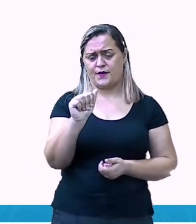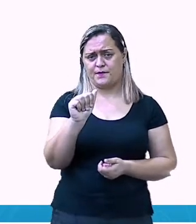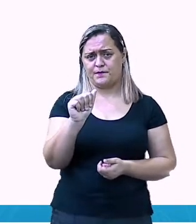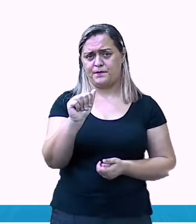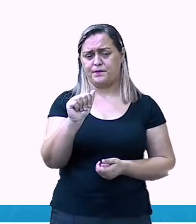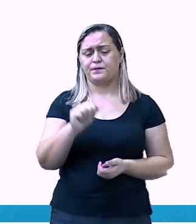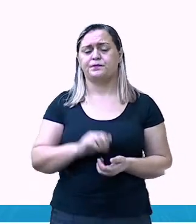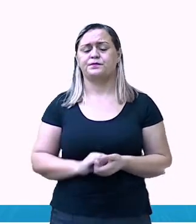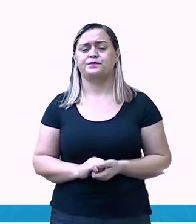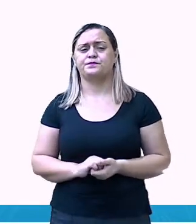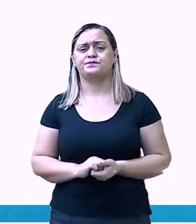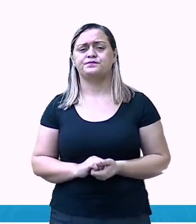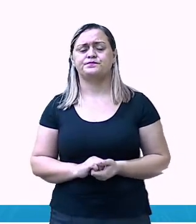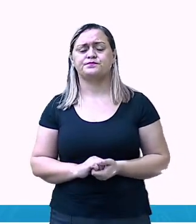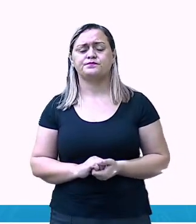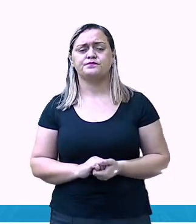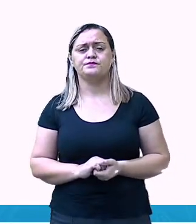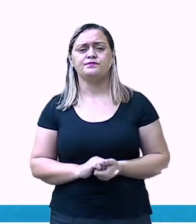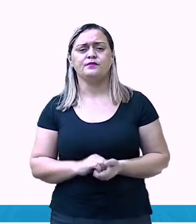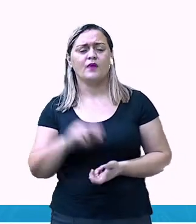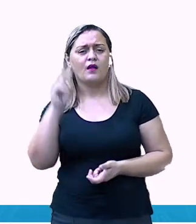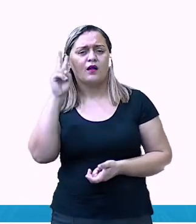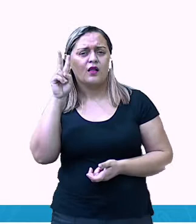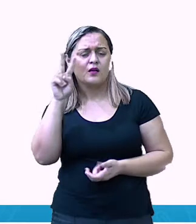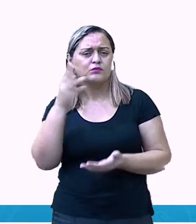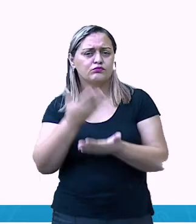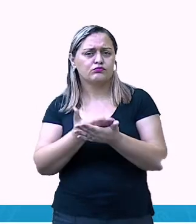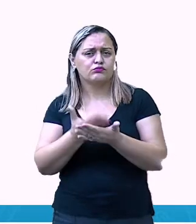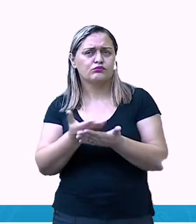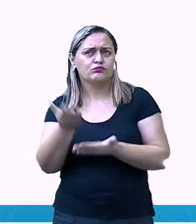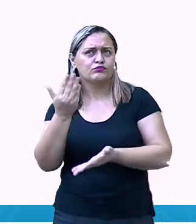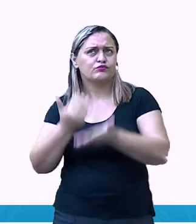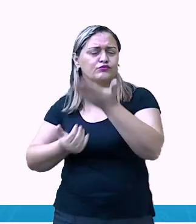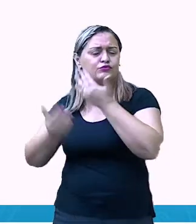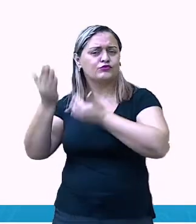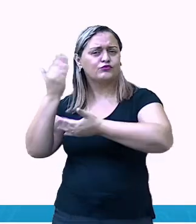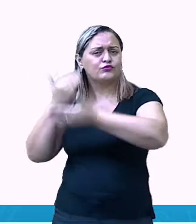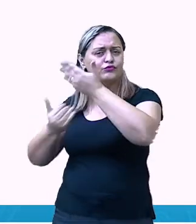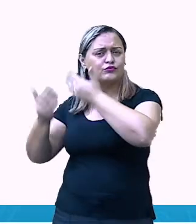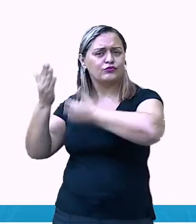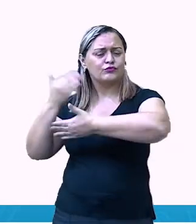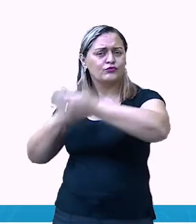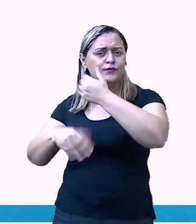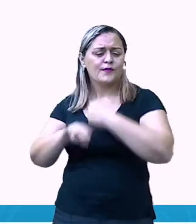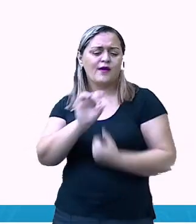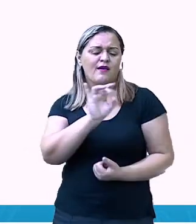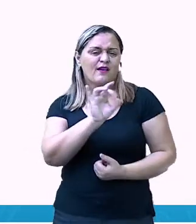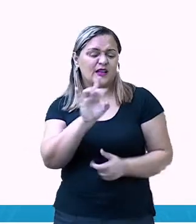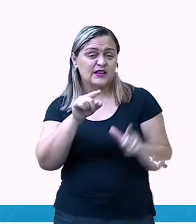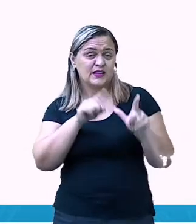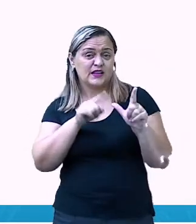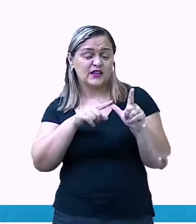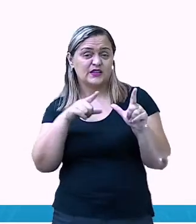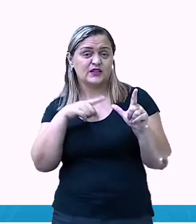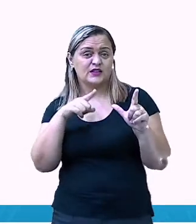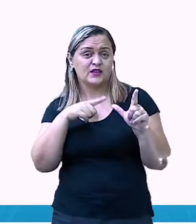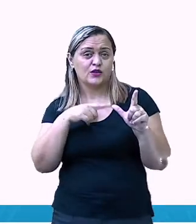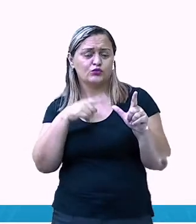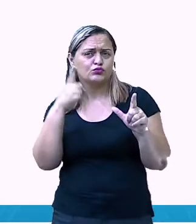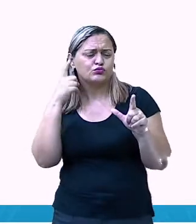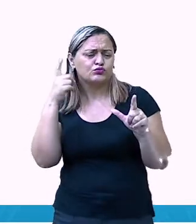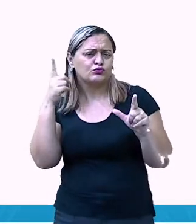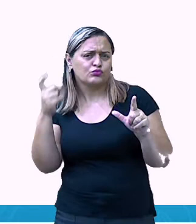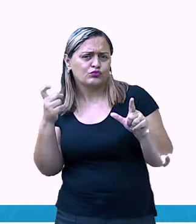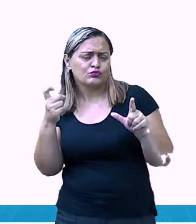já. Lembra lá no início das nossas aulas que a gente falou que cada letra tem o seu som? Então, eu estou juntando o som de